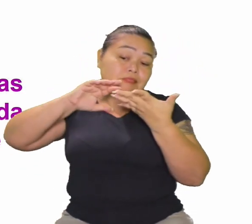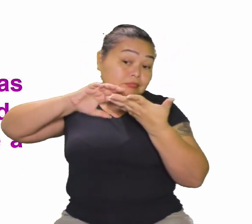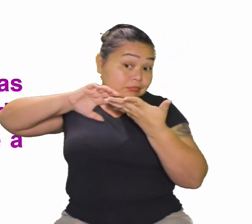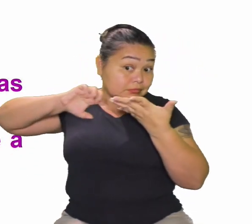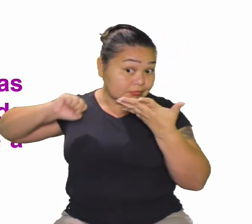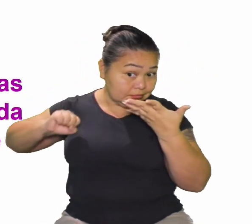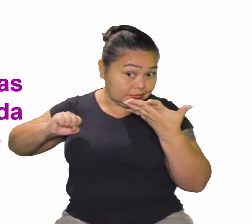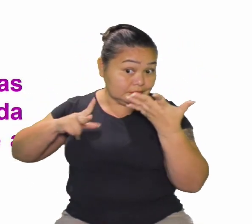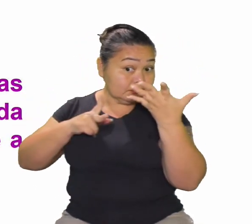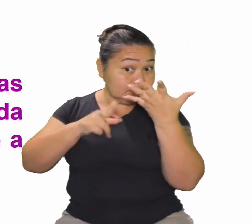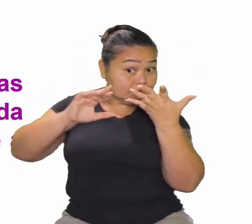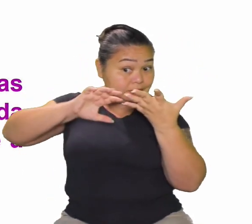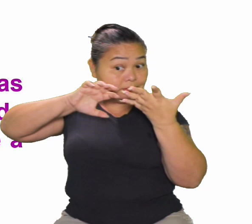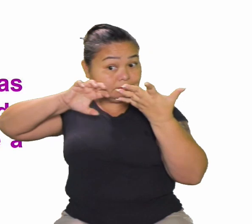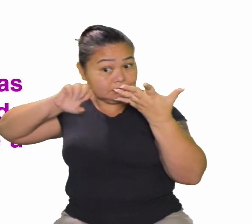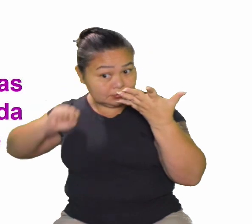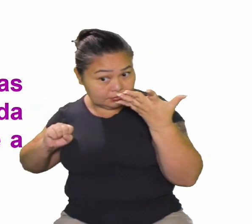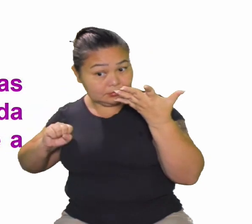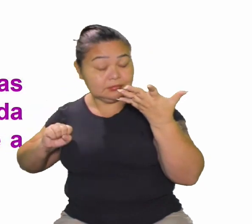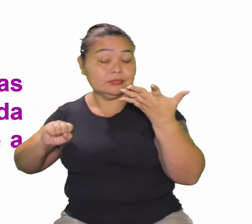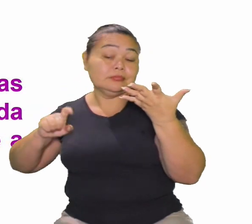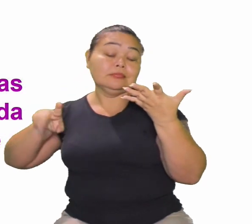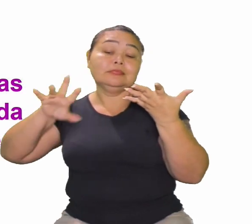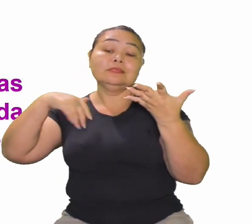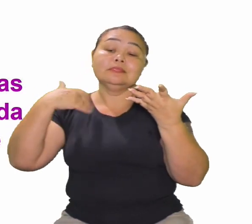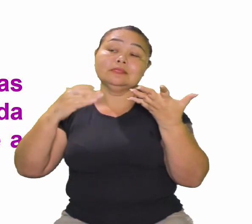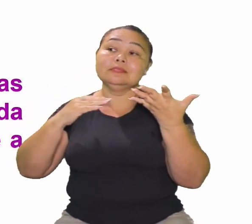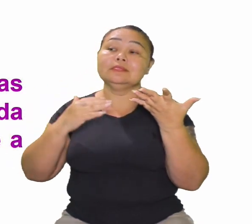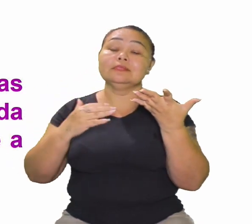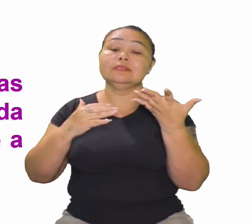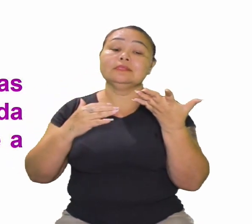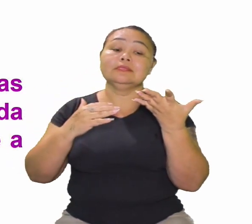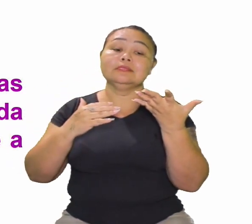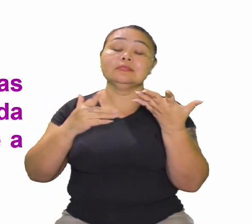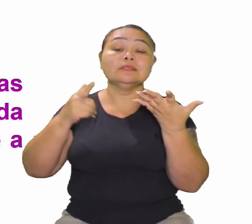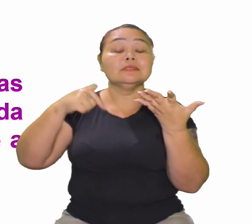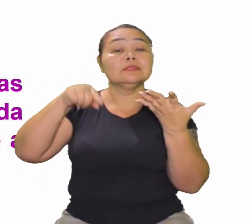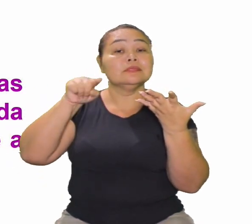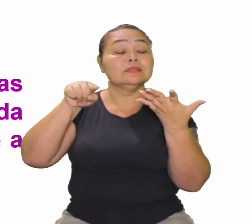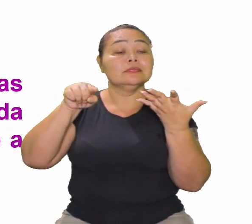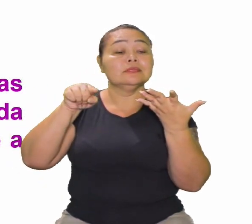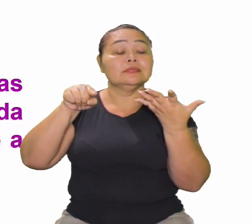seja, essa retirada de uma das partes que você,